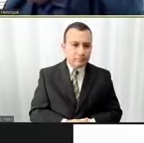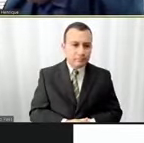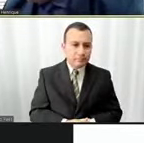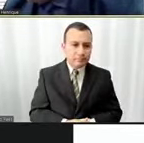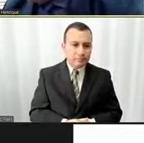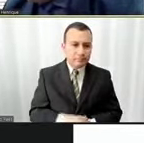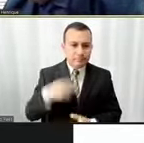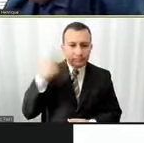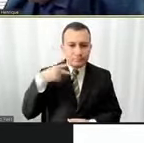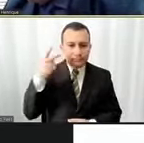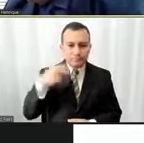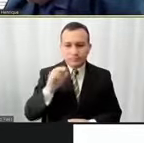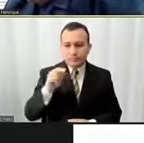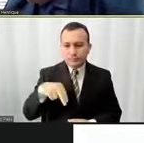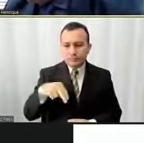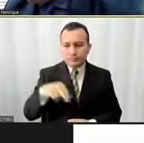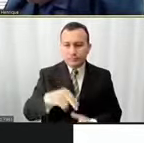Vereador Cezinha Nascimento.